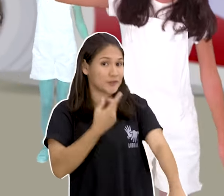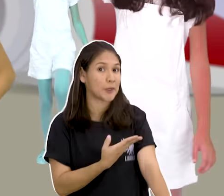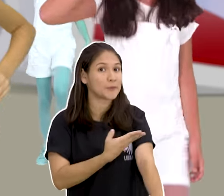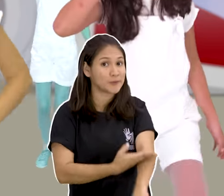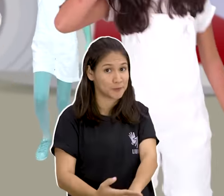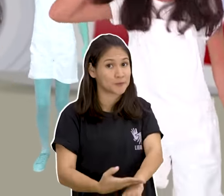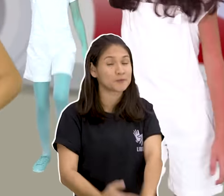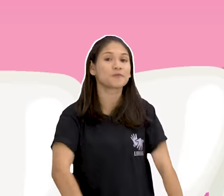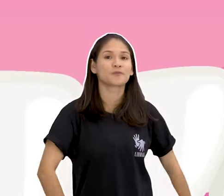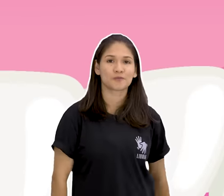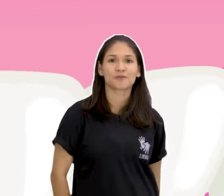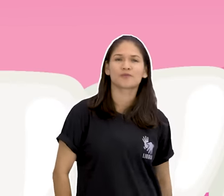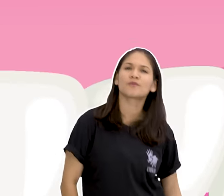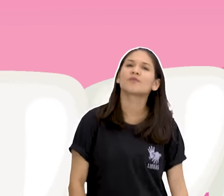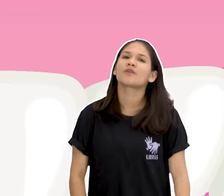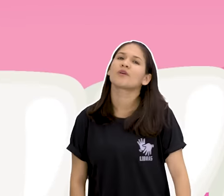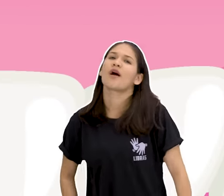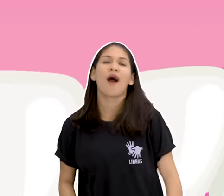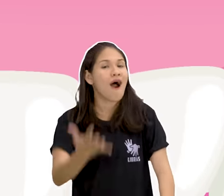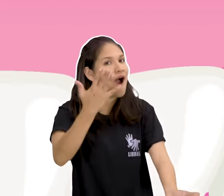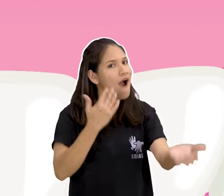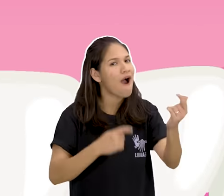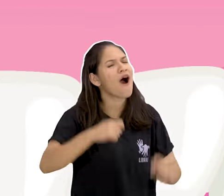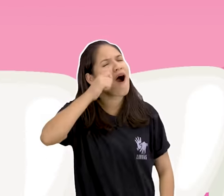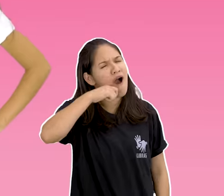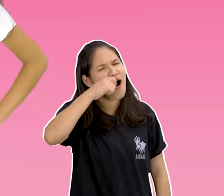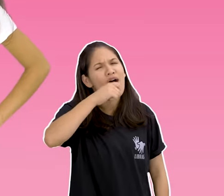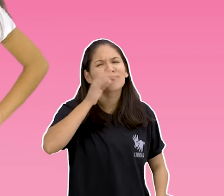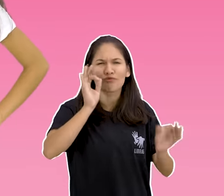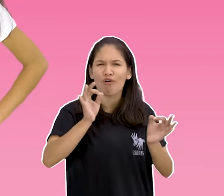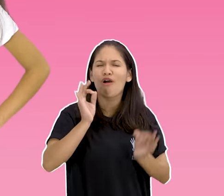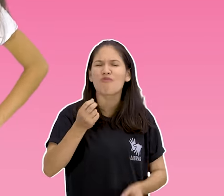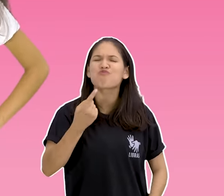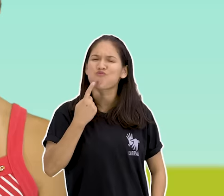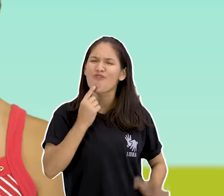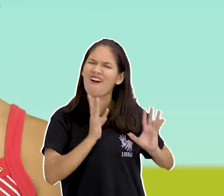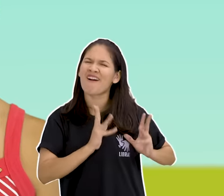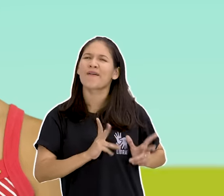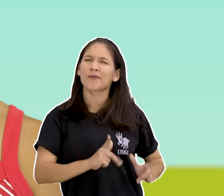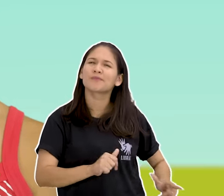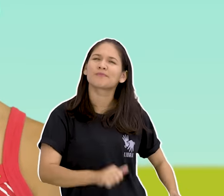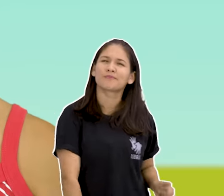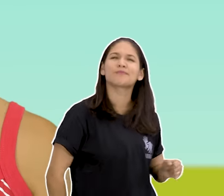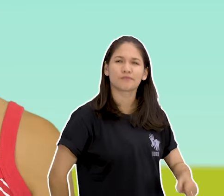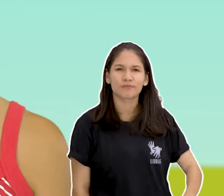vai ficar branquinho. Vamos escovar bem o dentinho, né? Pra ele ficar bem limpinho.